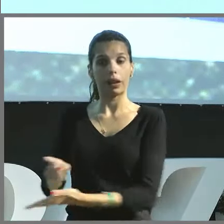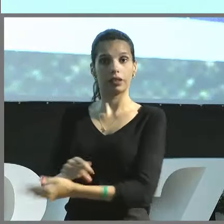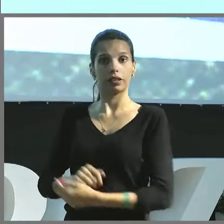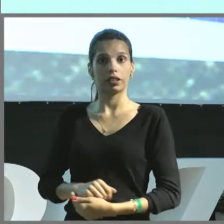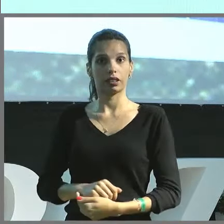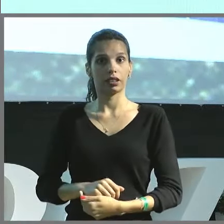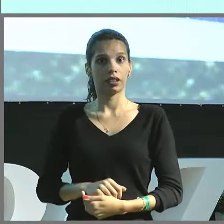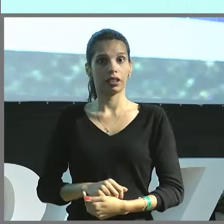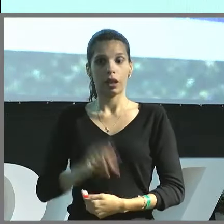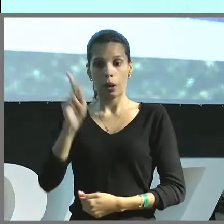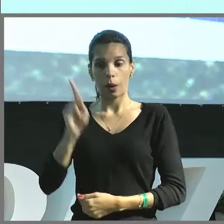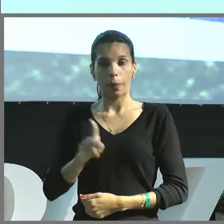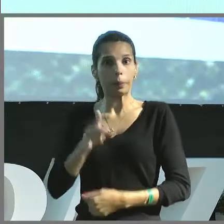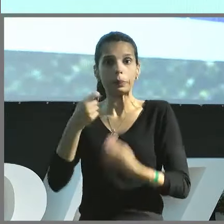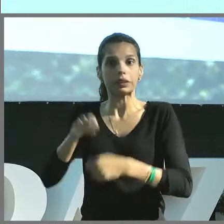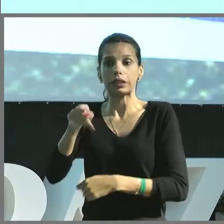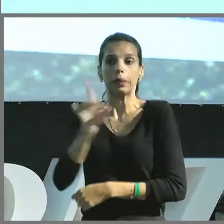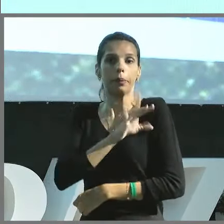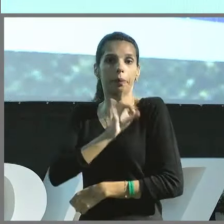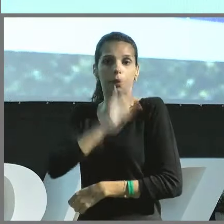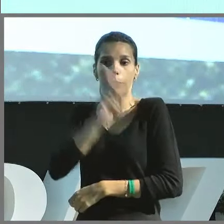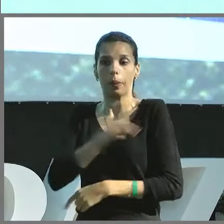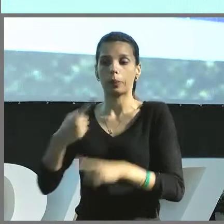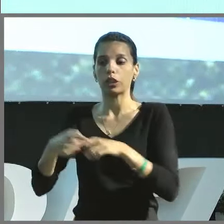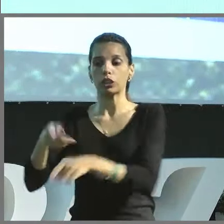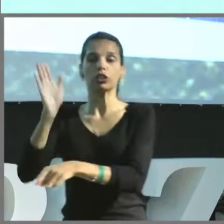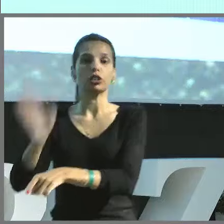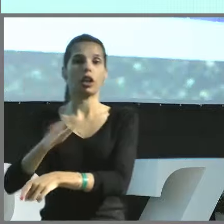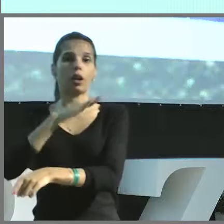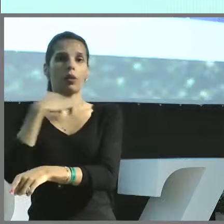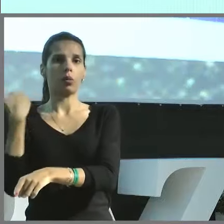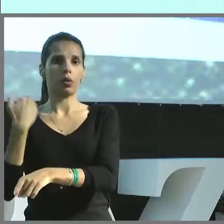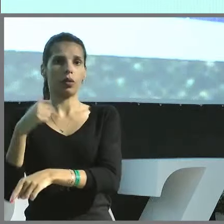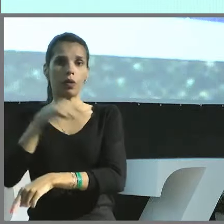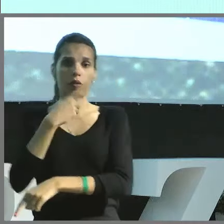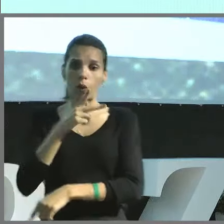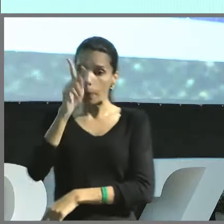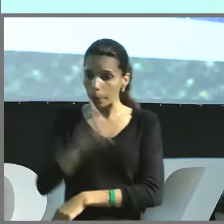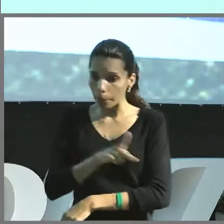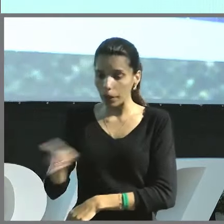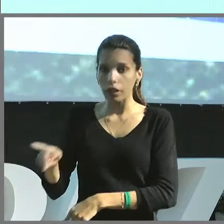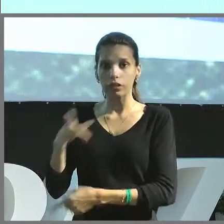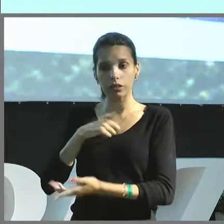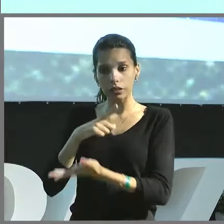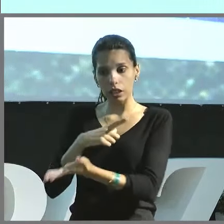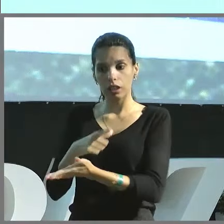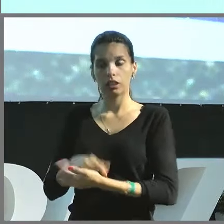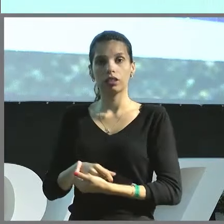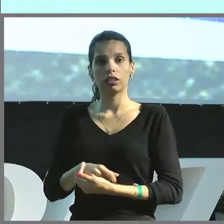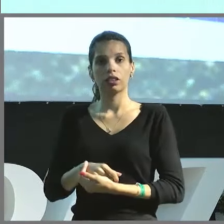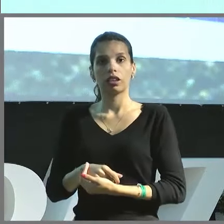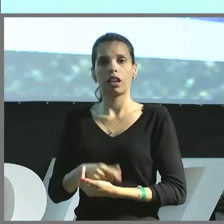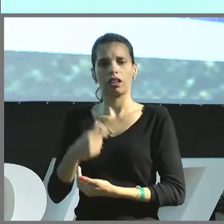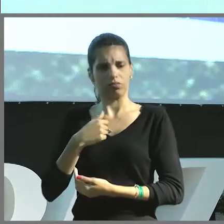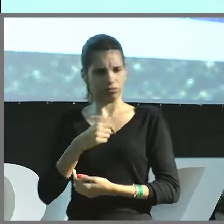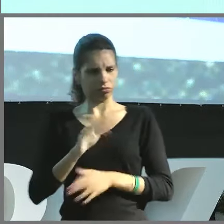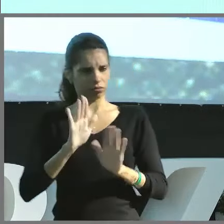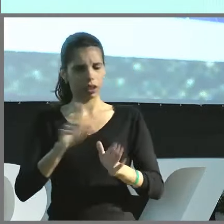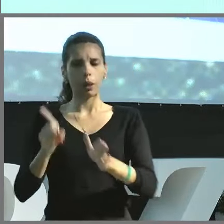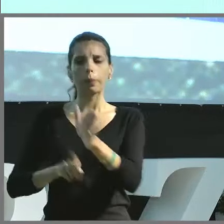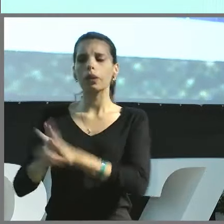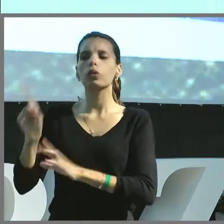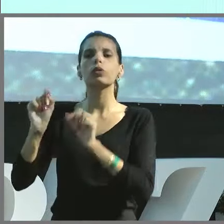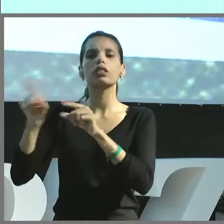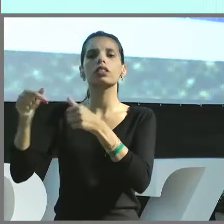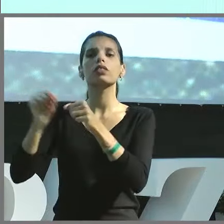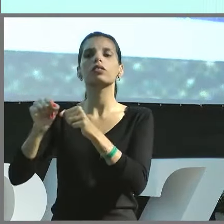tinha morrido, né? Não precisava ter medo do padre, da extrema unção para ele. Eu disse, mas que padre? O padre da nossa paróquia. Eu digo, pergunta para ele o que é